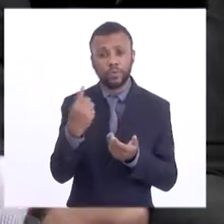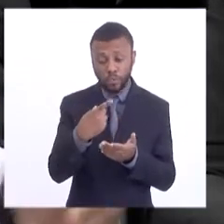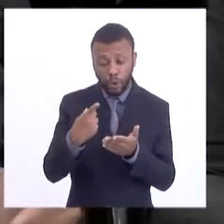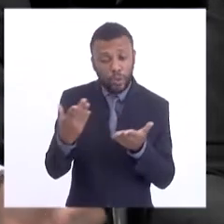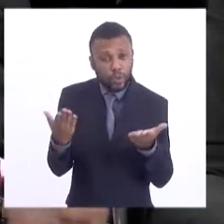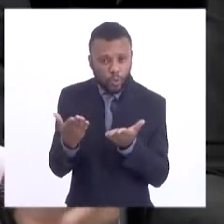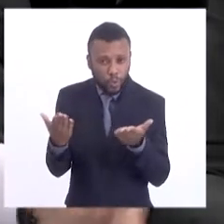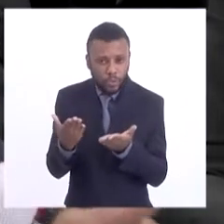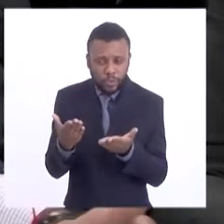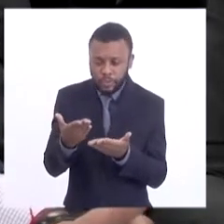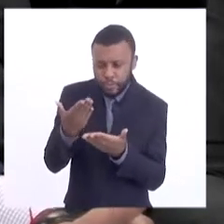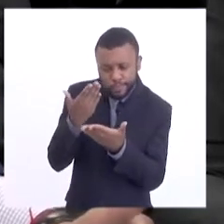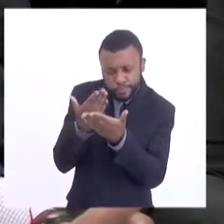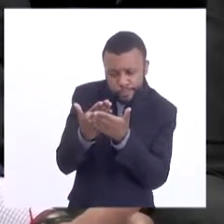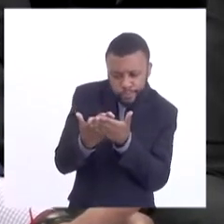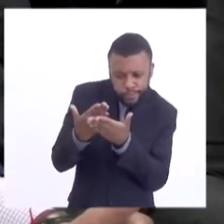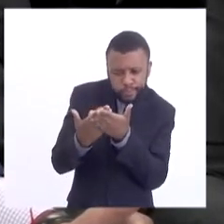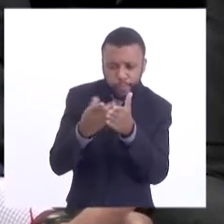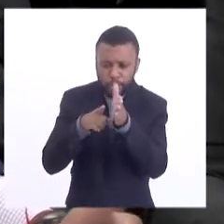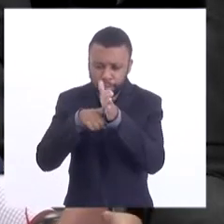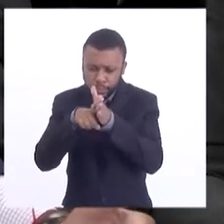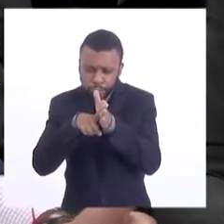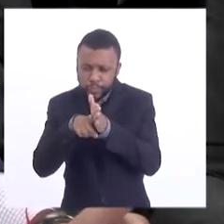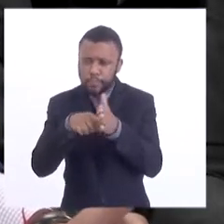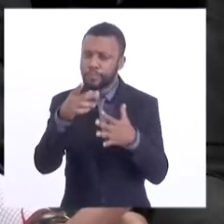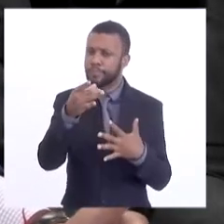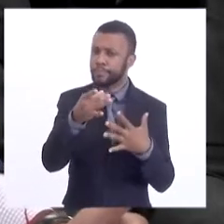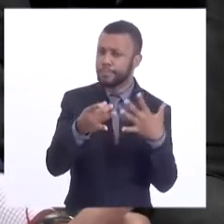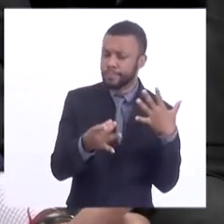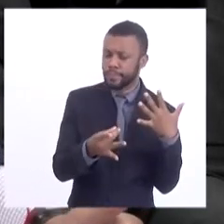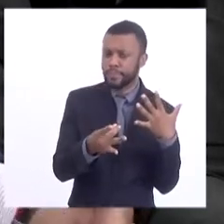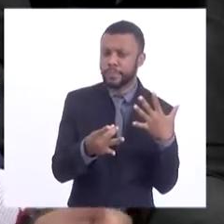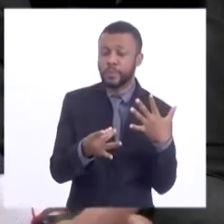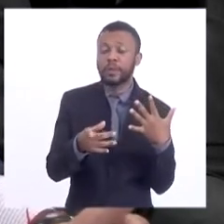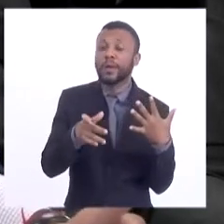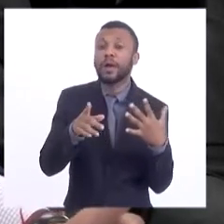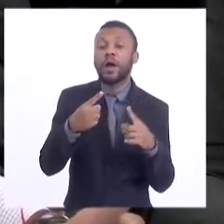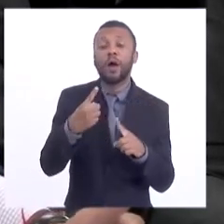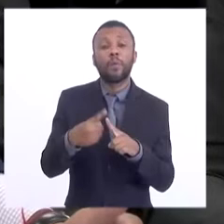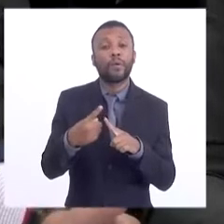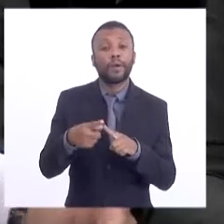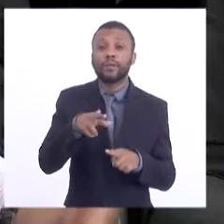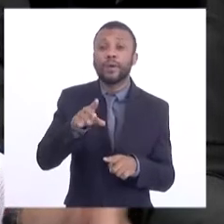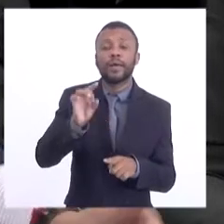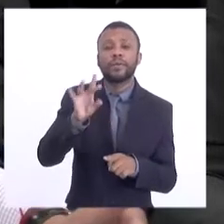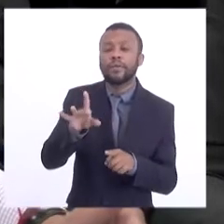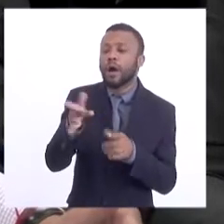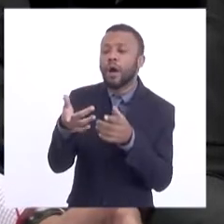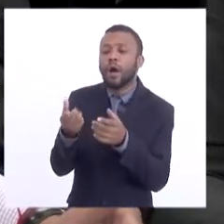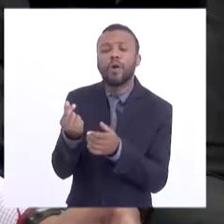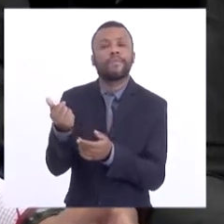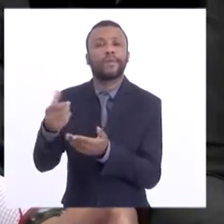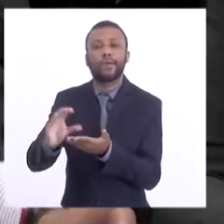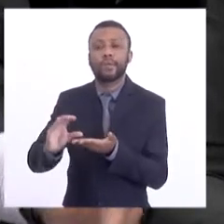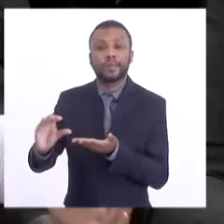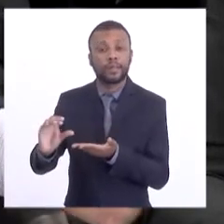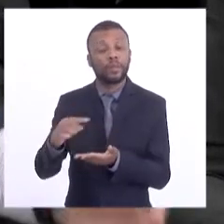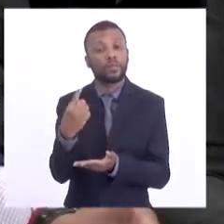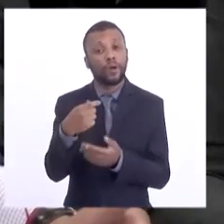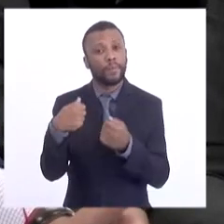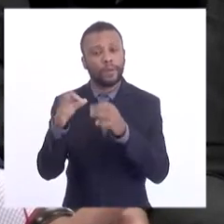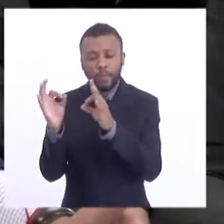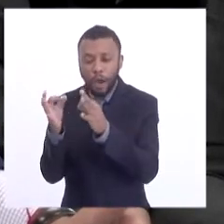hoje em dia porque não é só isso que a gente tem que olhar a gente tem que acompanhar também o aumento da arrecadação